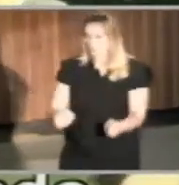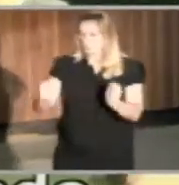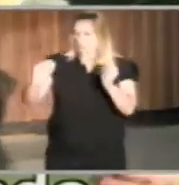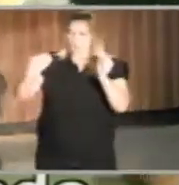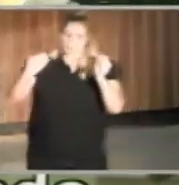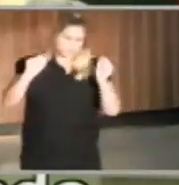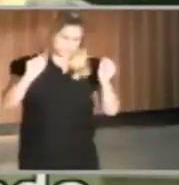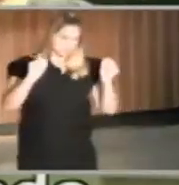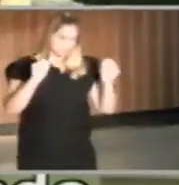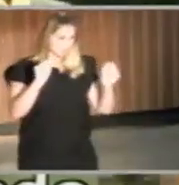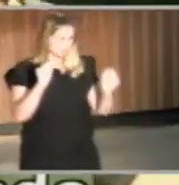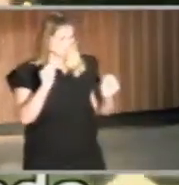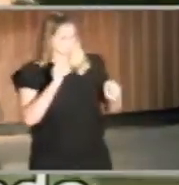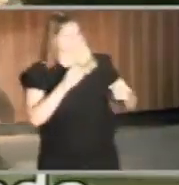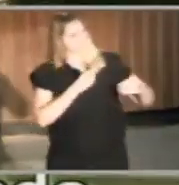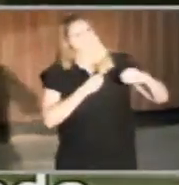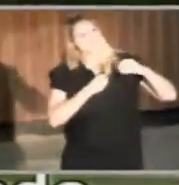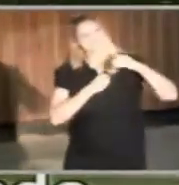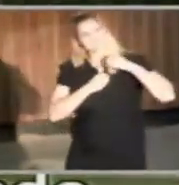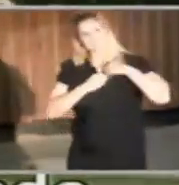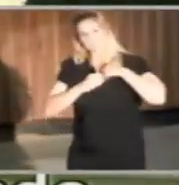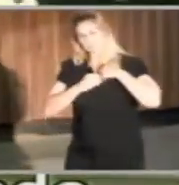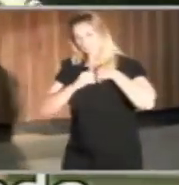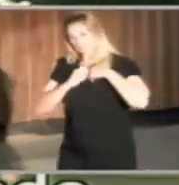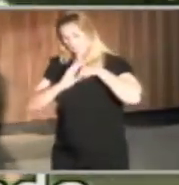garras do